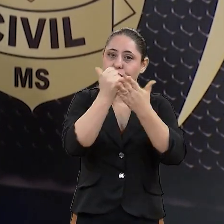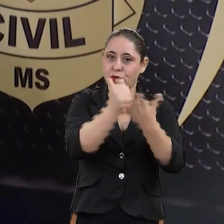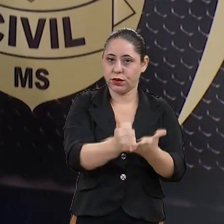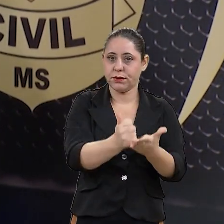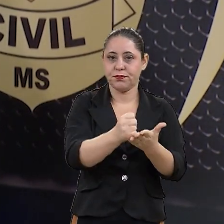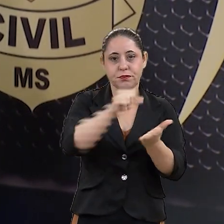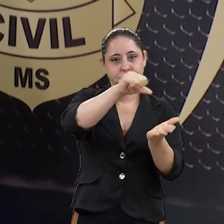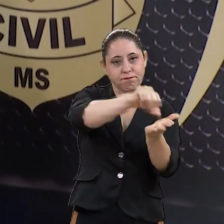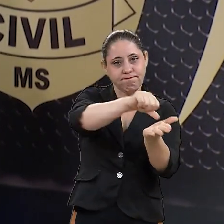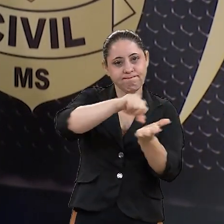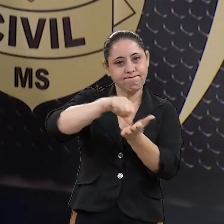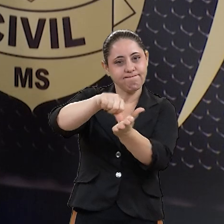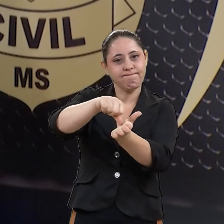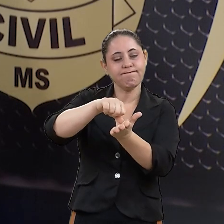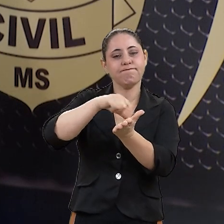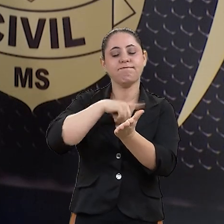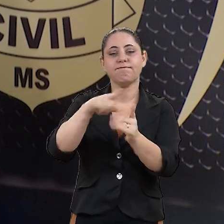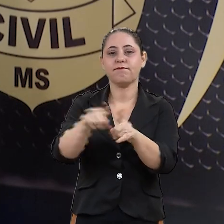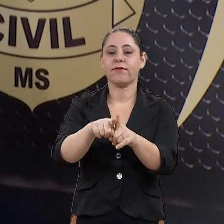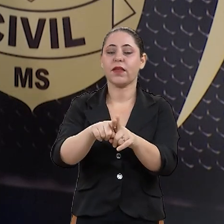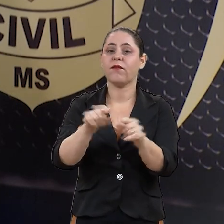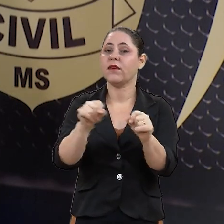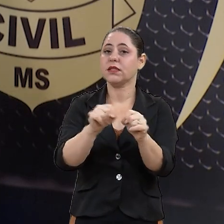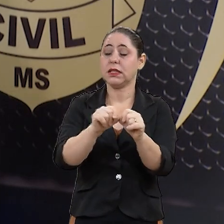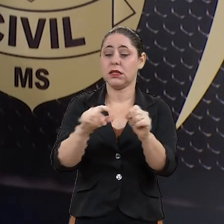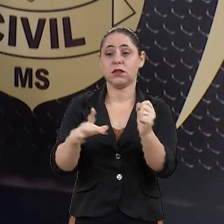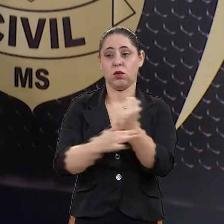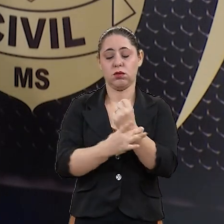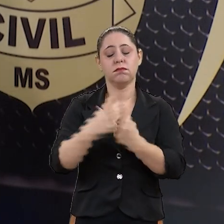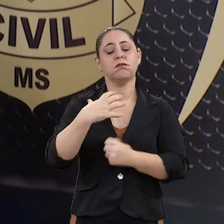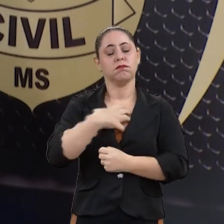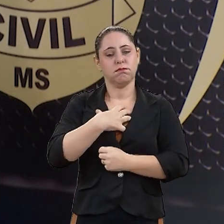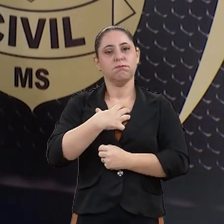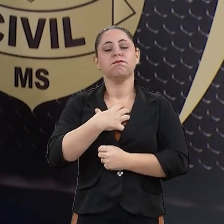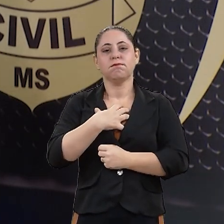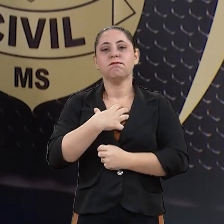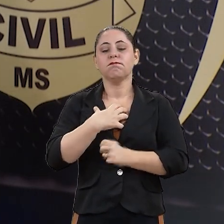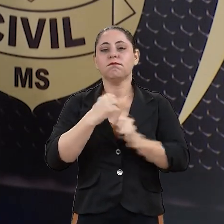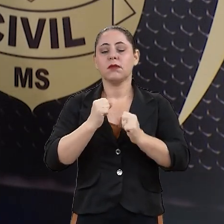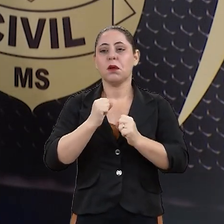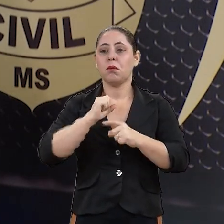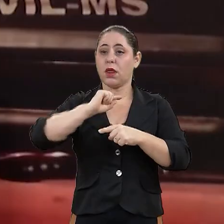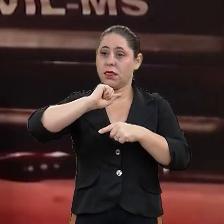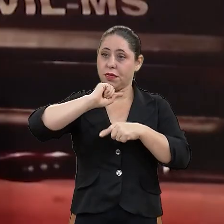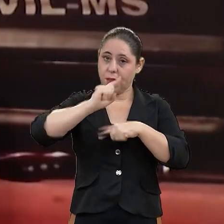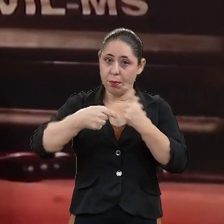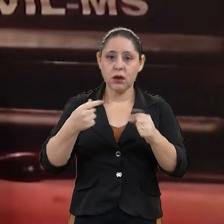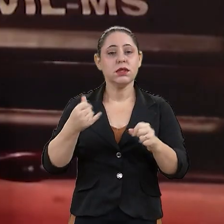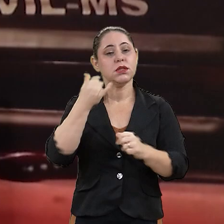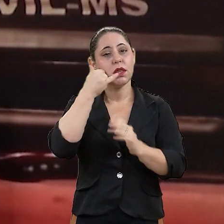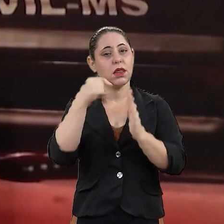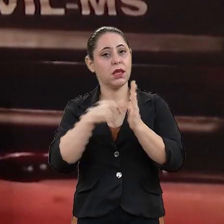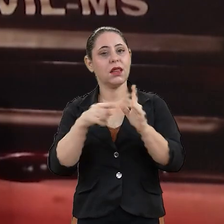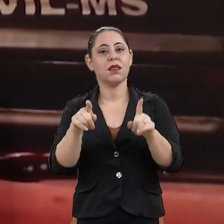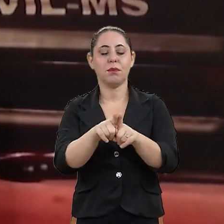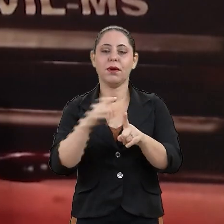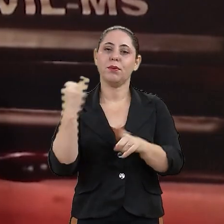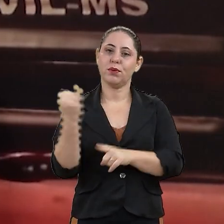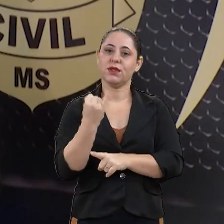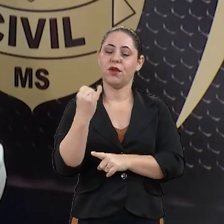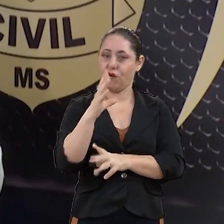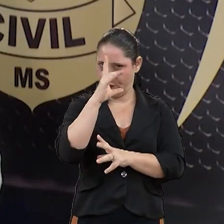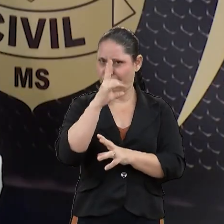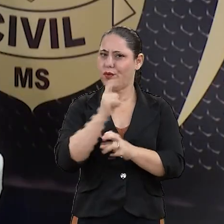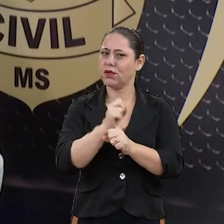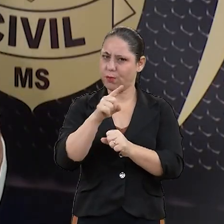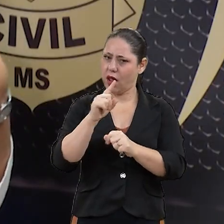né? Isso vai dar a segurança, porque o pós para ela é muito importante também. Né? E isso vai dar força para ela, né?